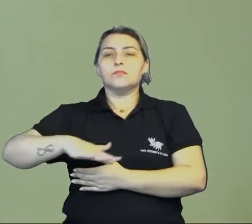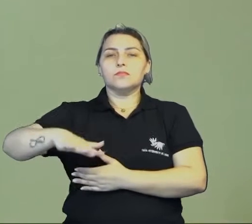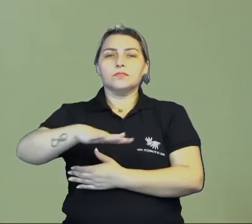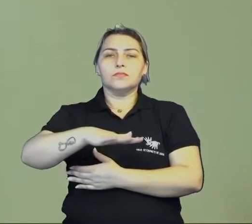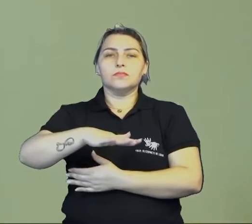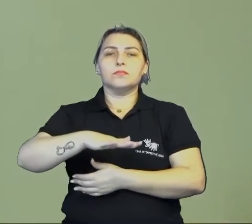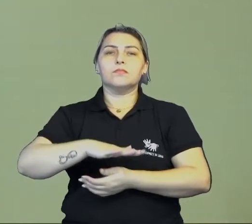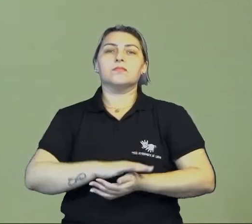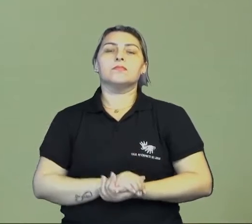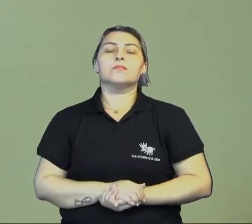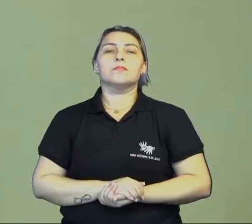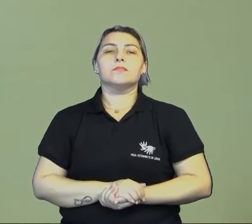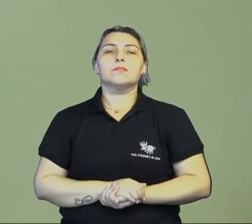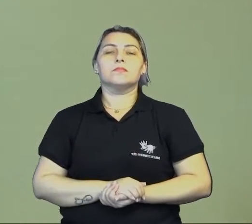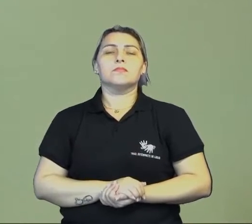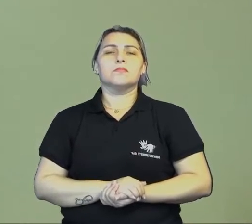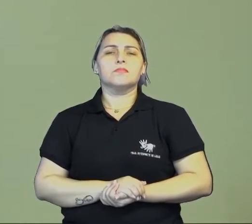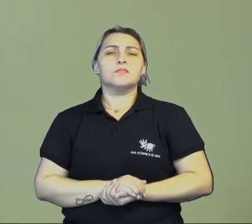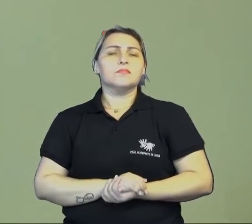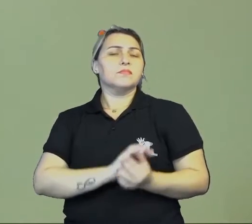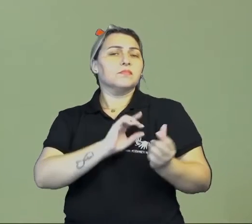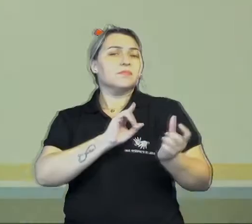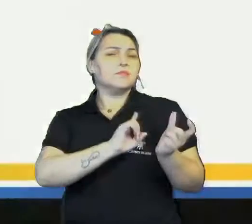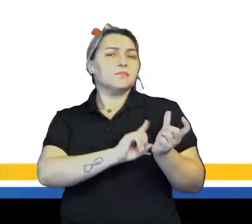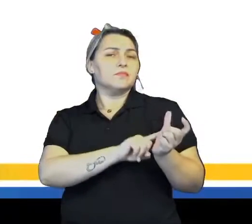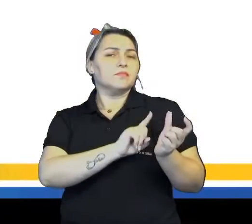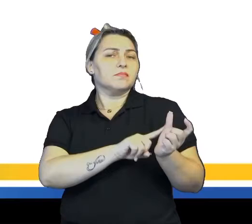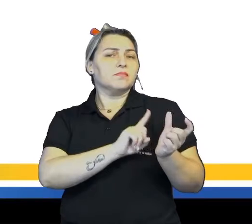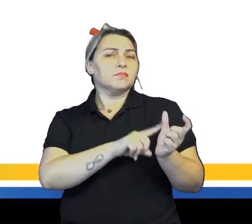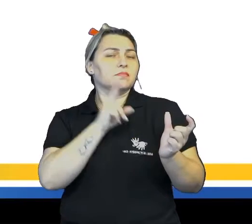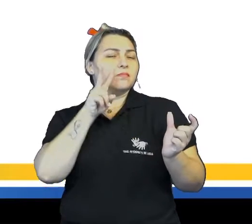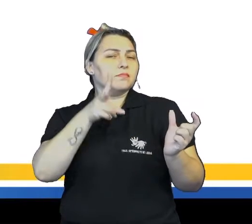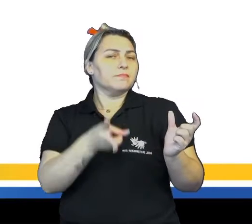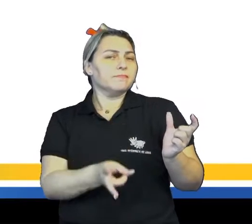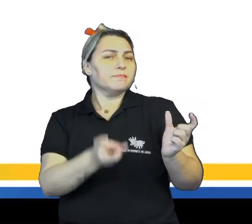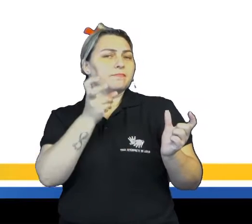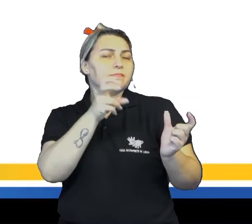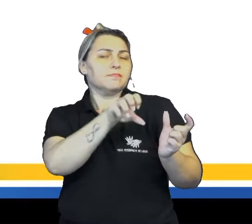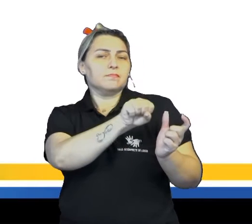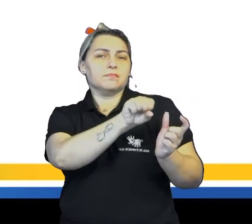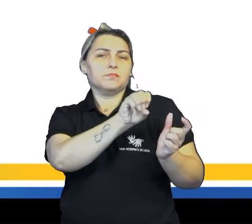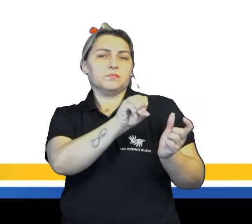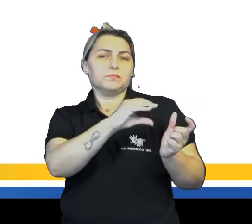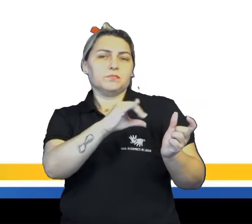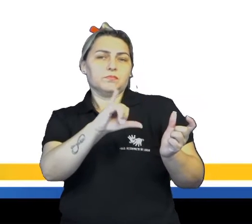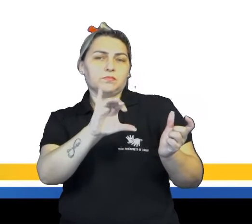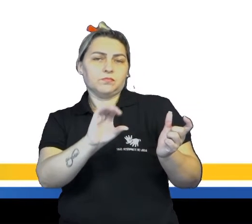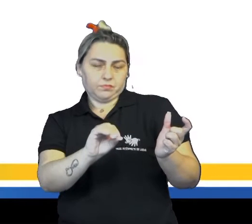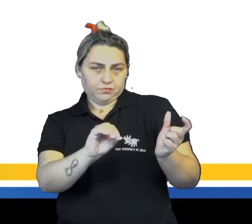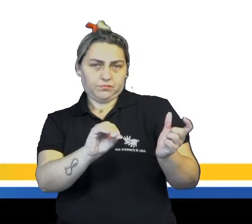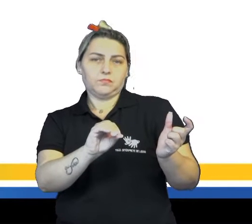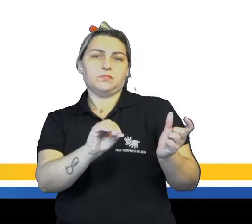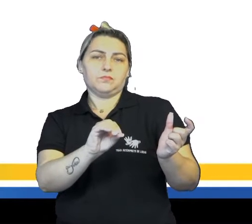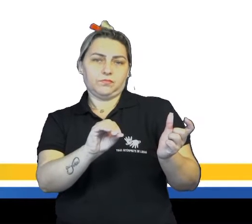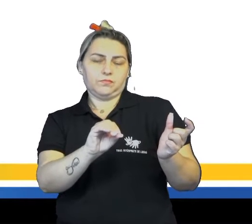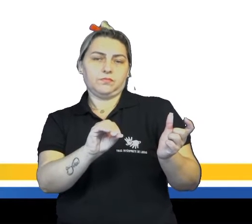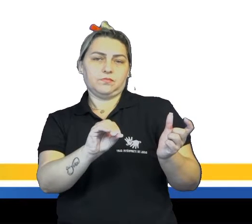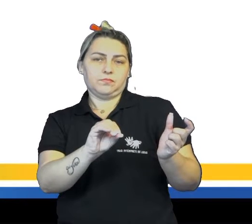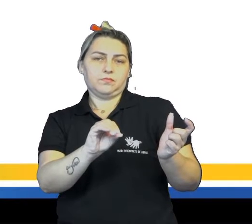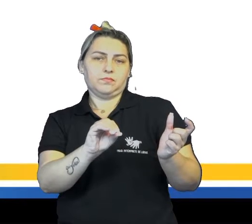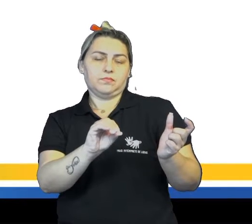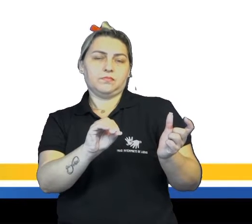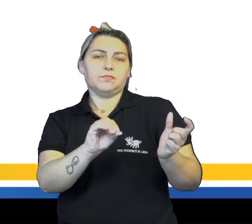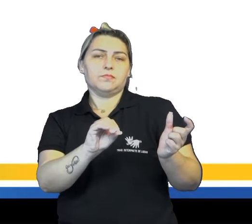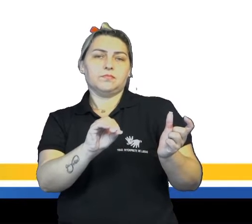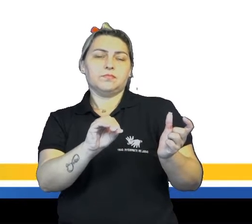em sociedade. Nesse primeiro momento, eu quero que vocês observem em tela. Eu tenho aí a palavra sociologia